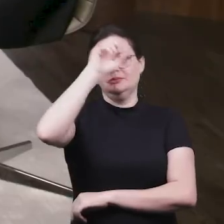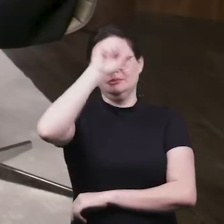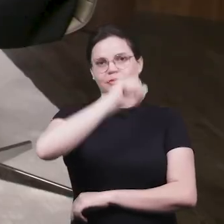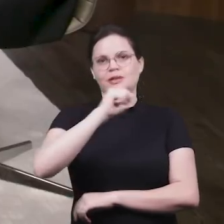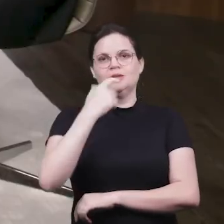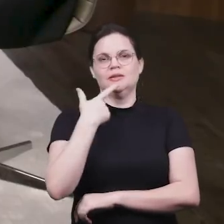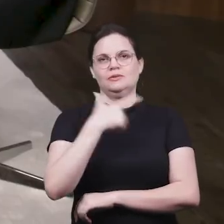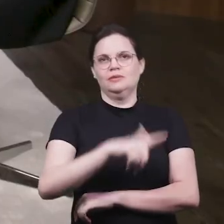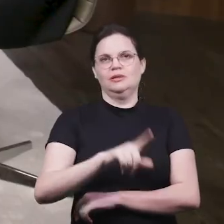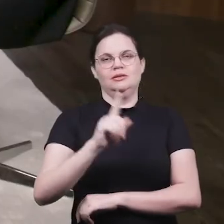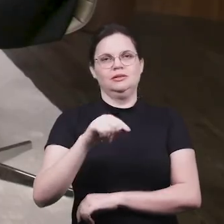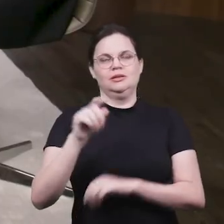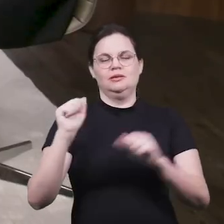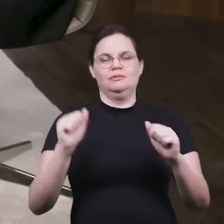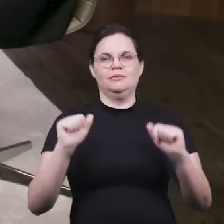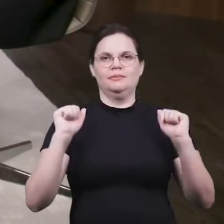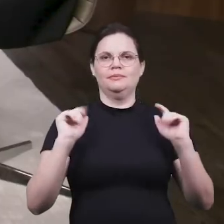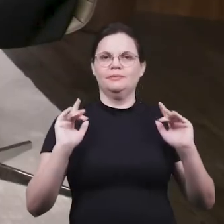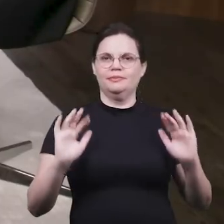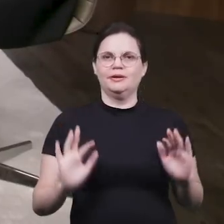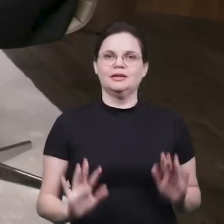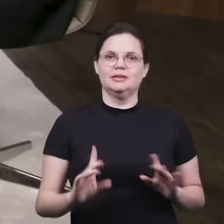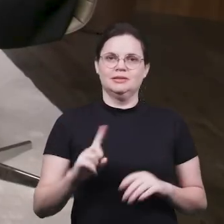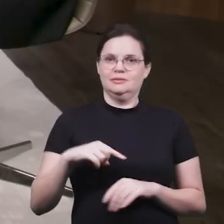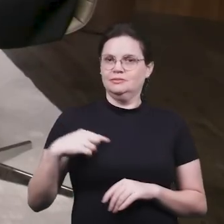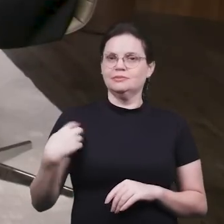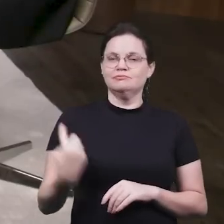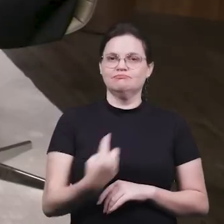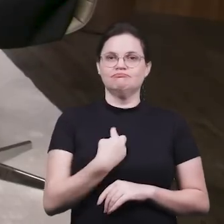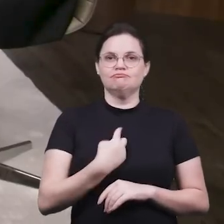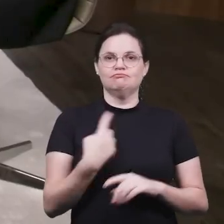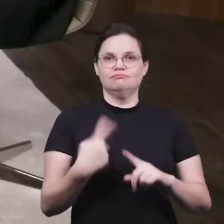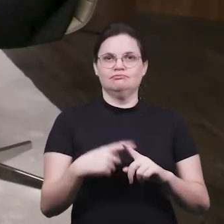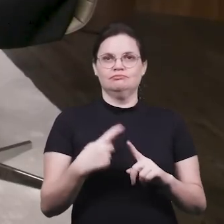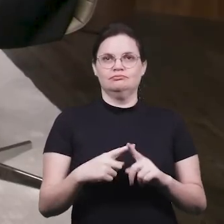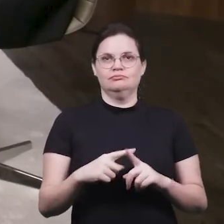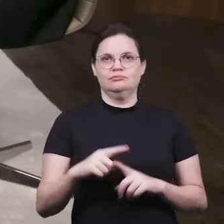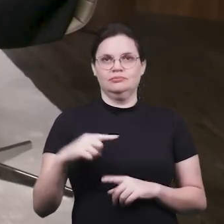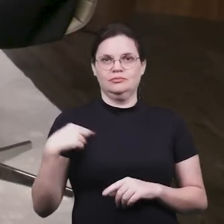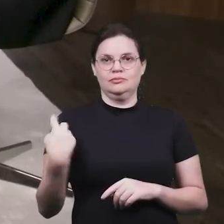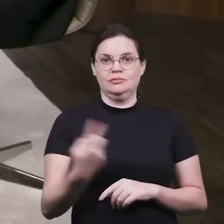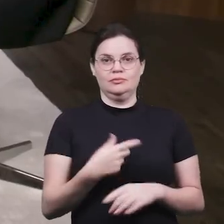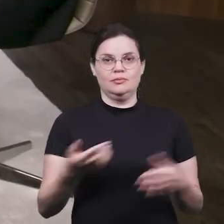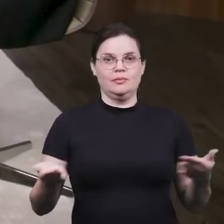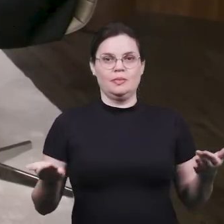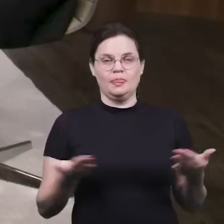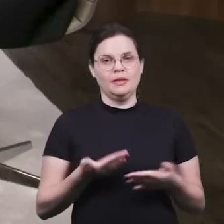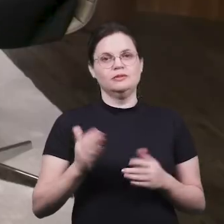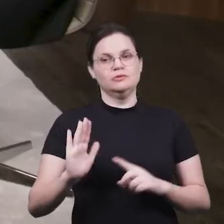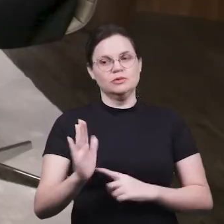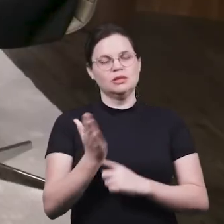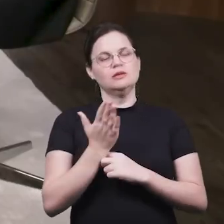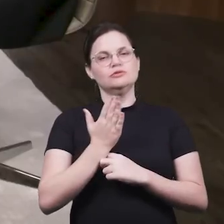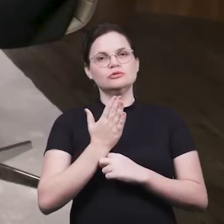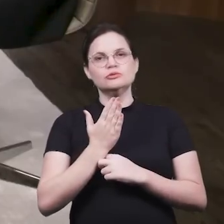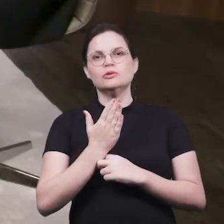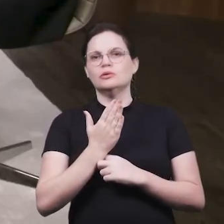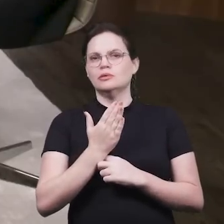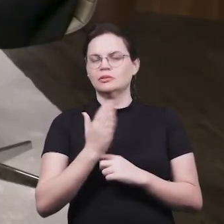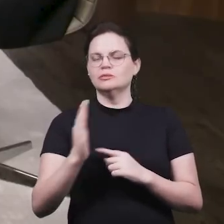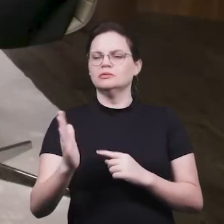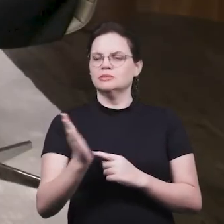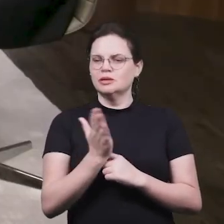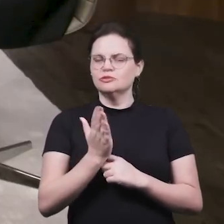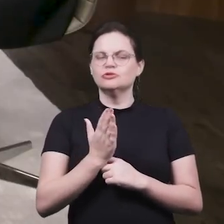nesse sentido, assim, que até para nós, hoje, isso facilitou muito